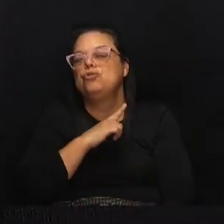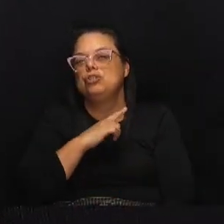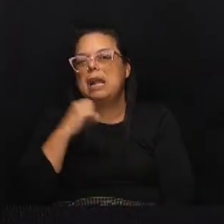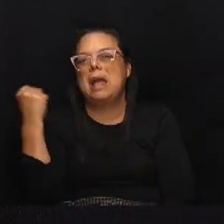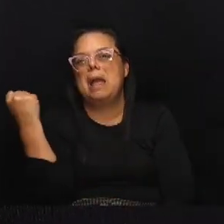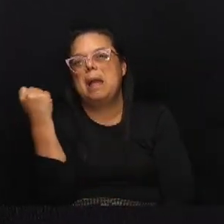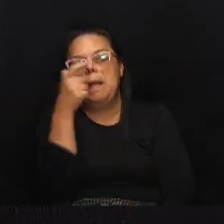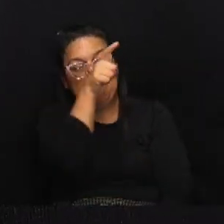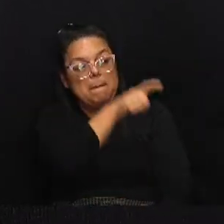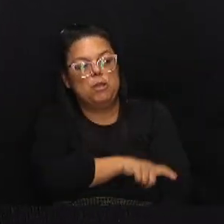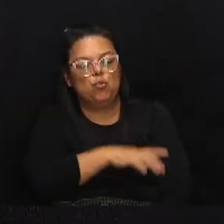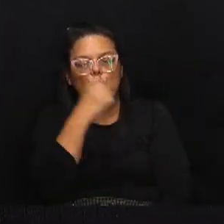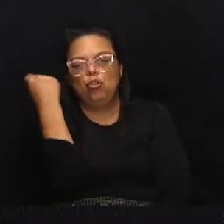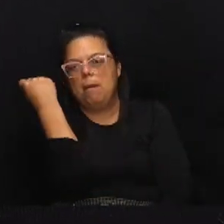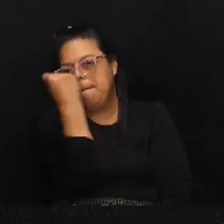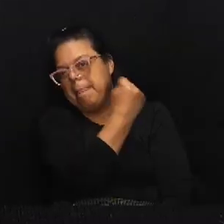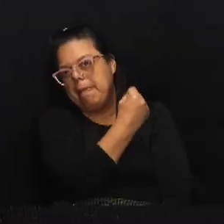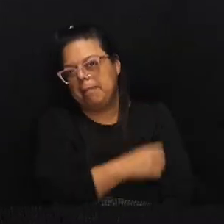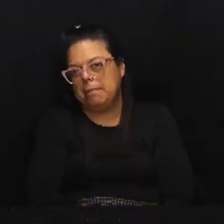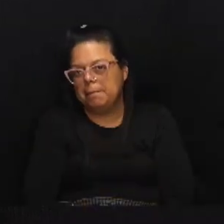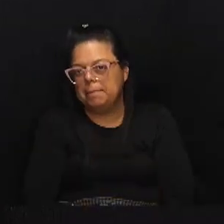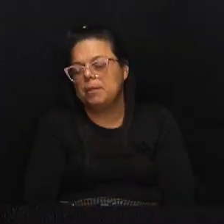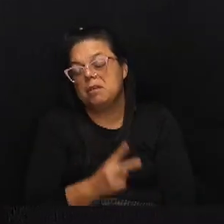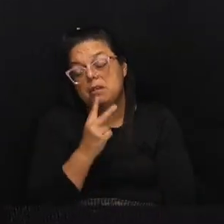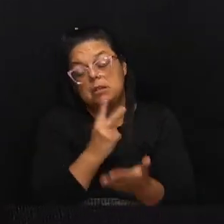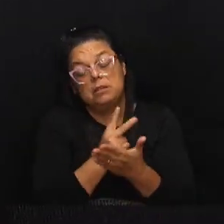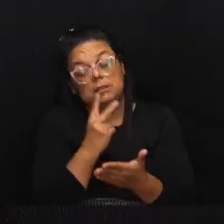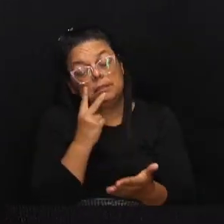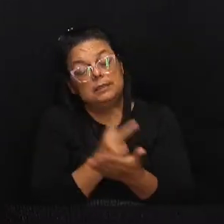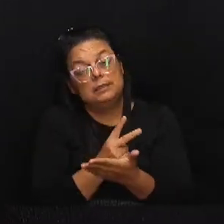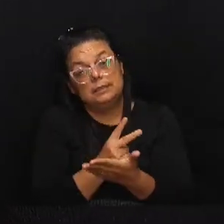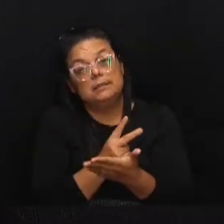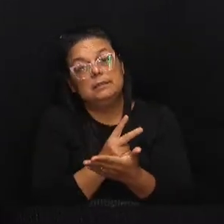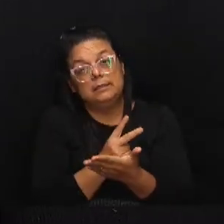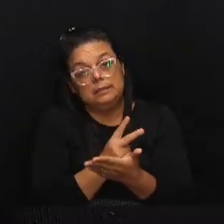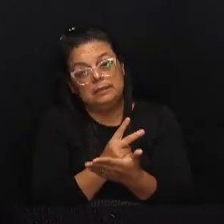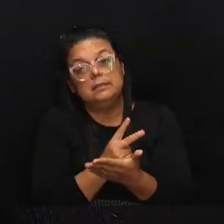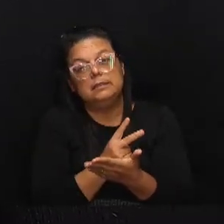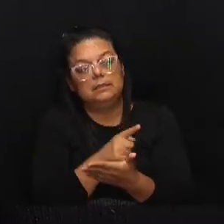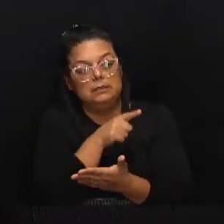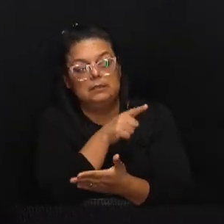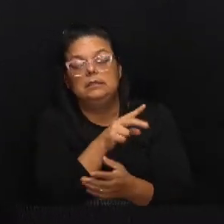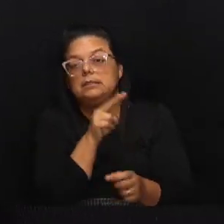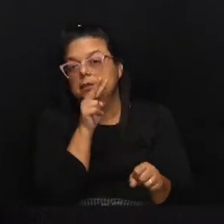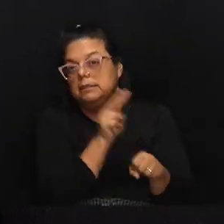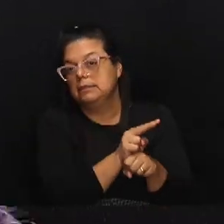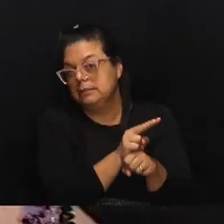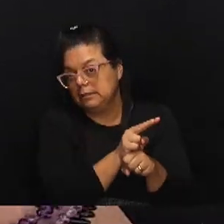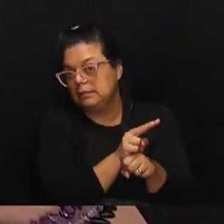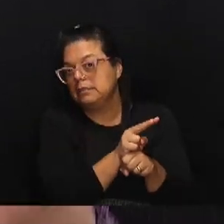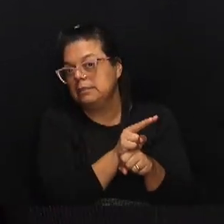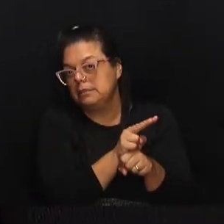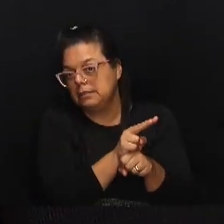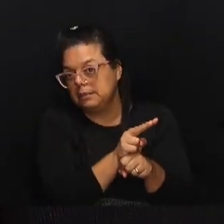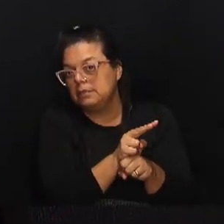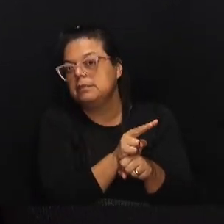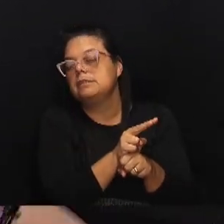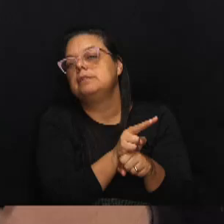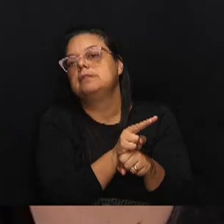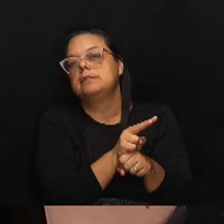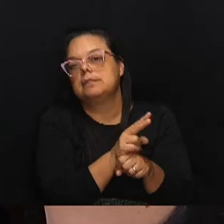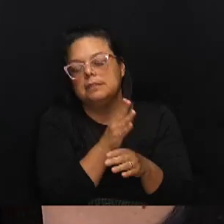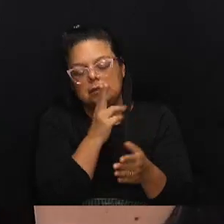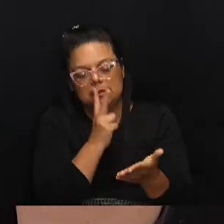assassinato. Embora, com certeza, ele estivesse bem protegido, já que se ele estava na casa do